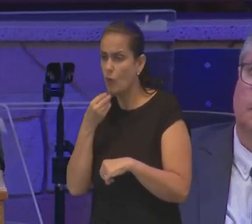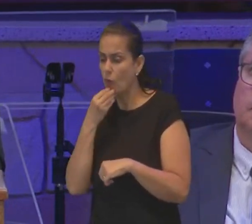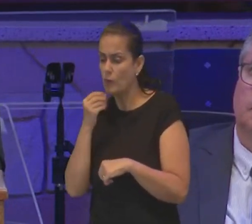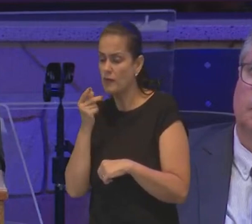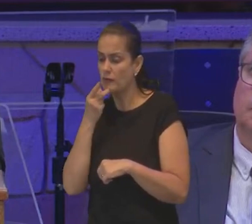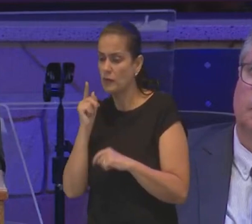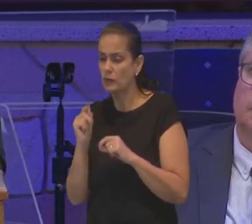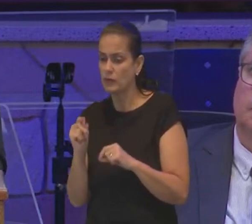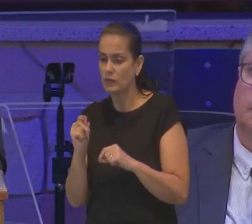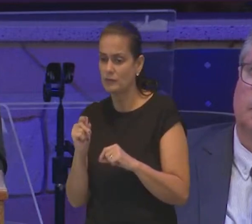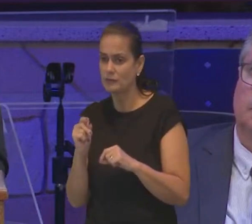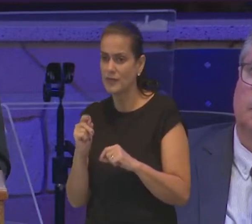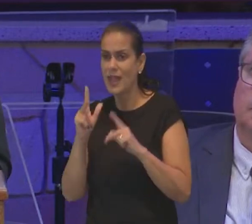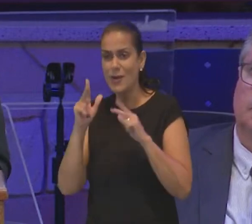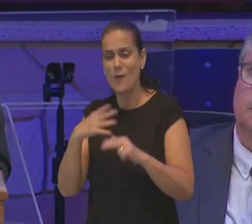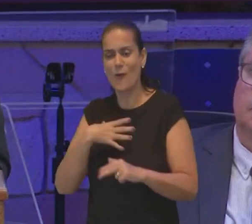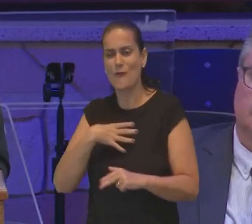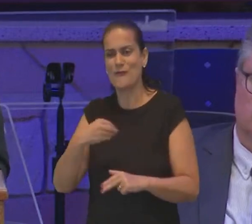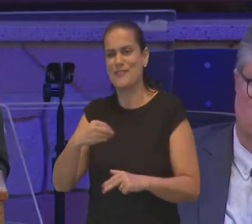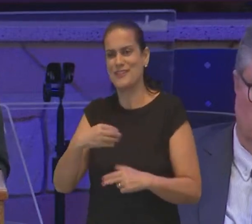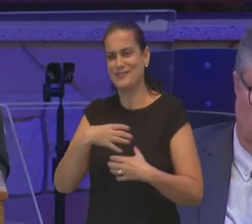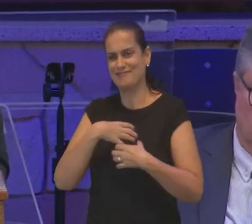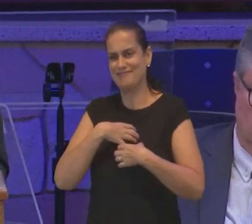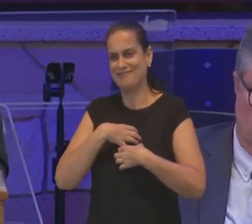é um filho para mim.